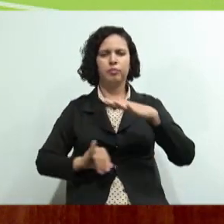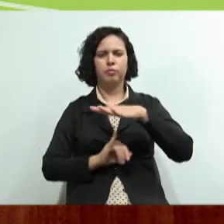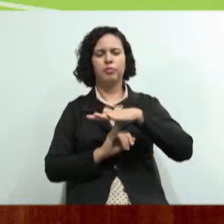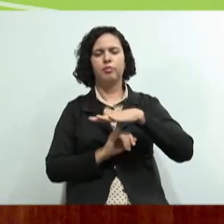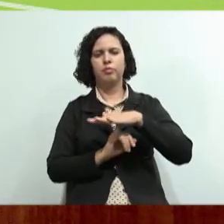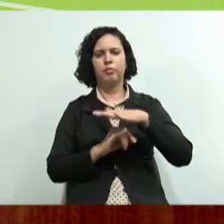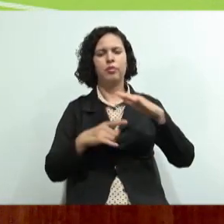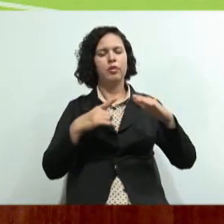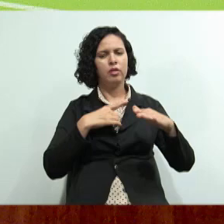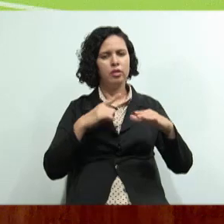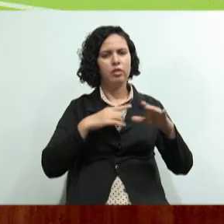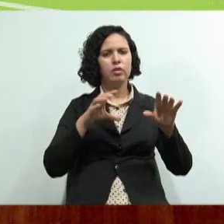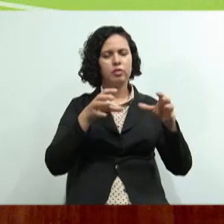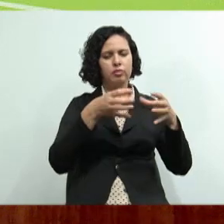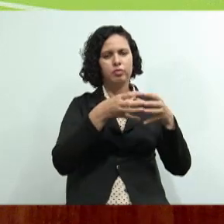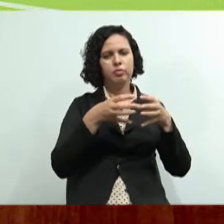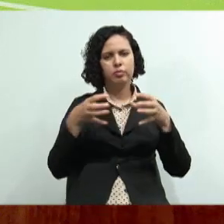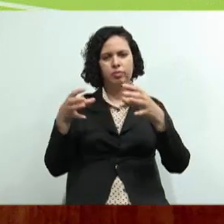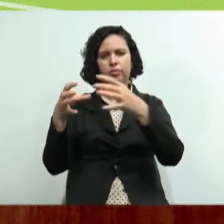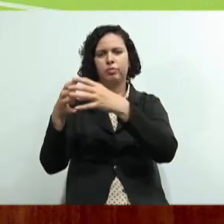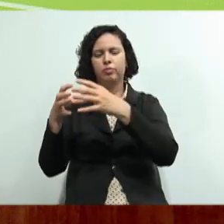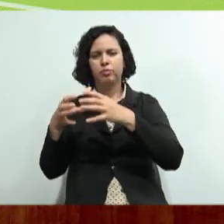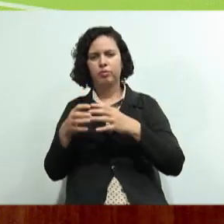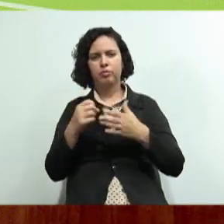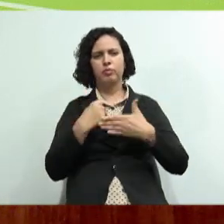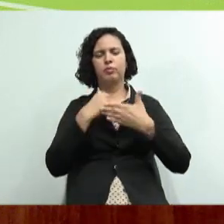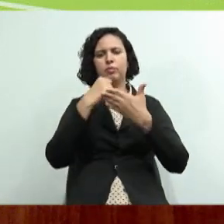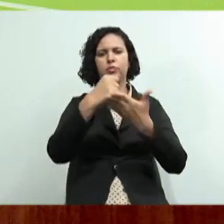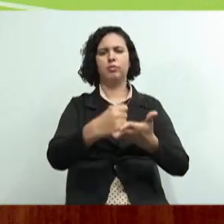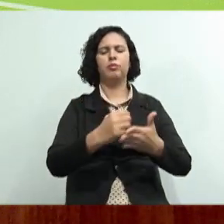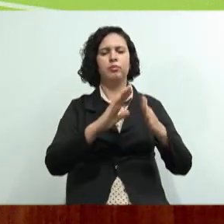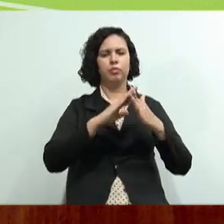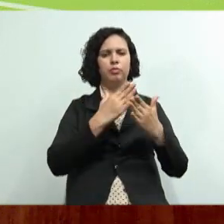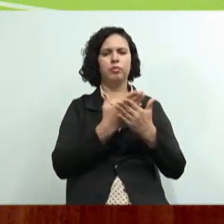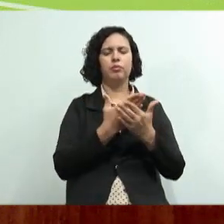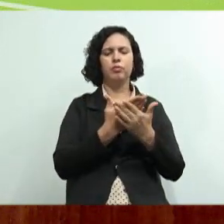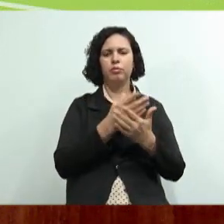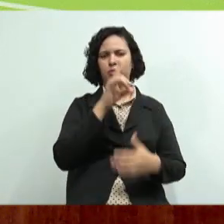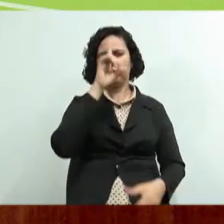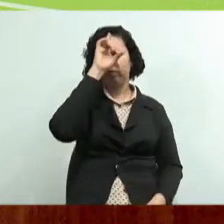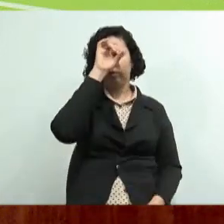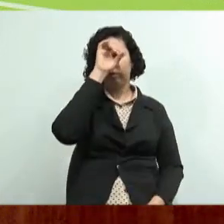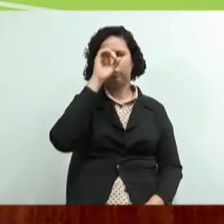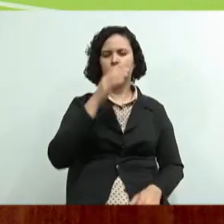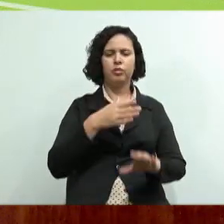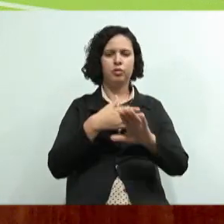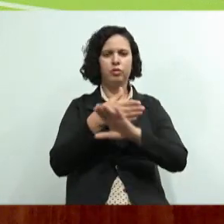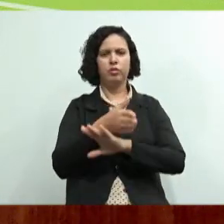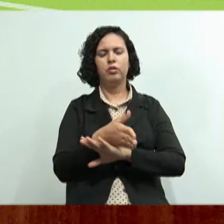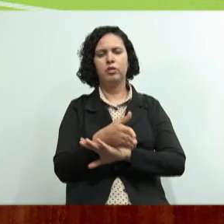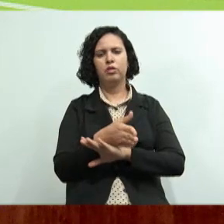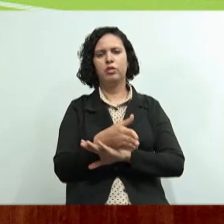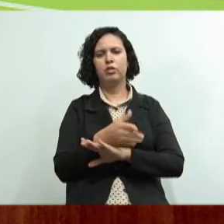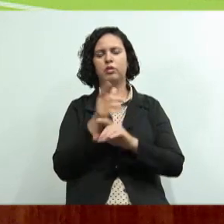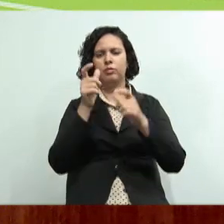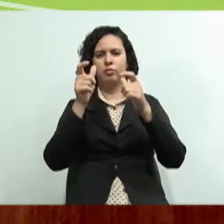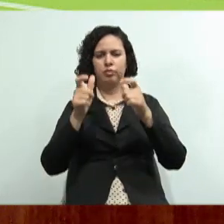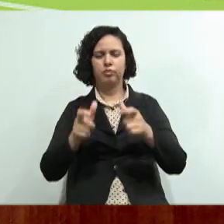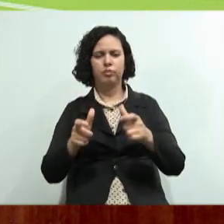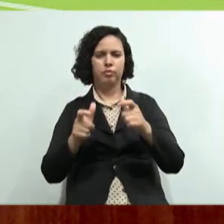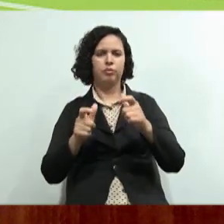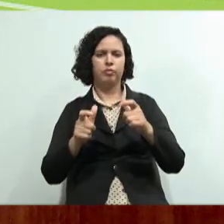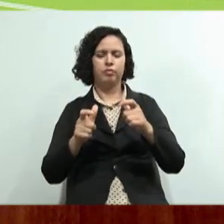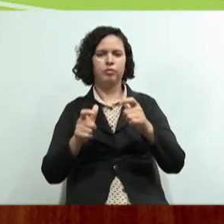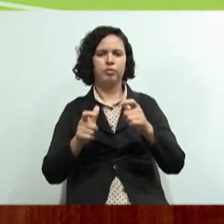para a escola, fornece para o hospital. Seria bacana também se vocês forem no fim de semana no mercado municipal, mercado central de sua